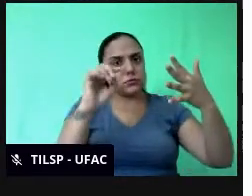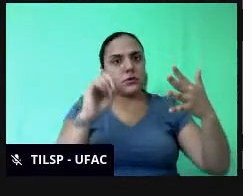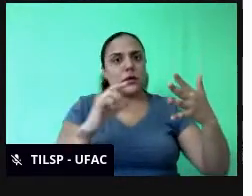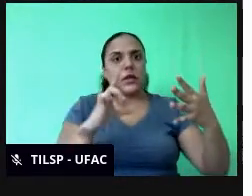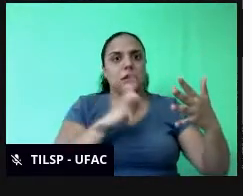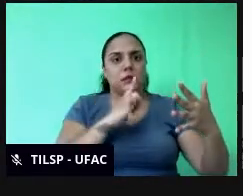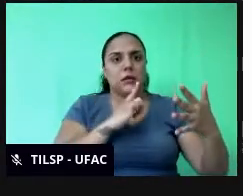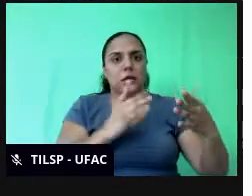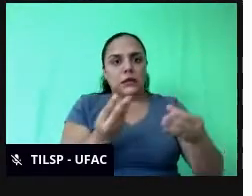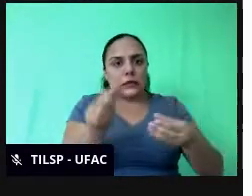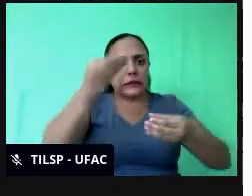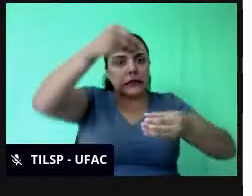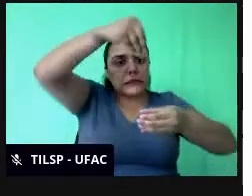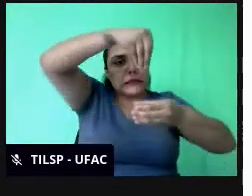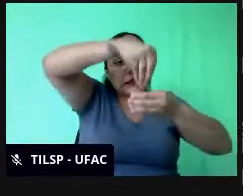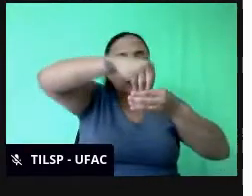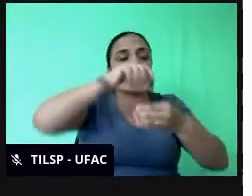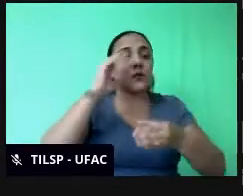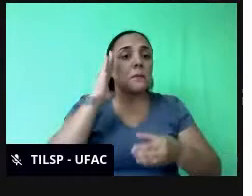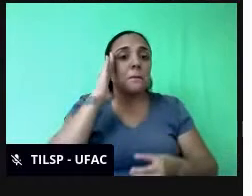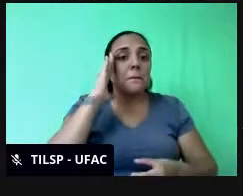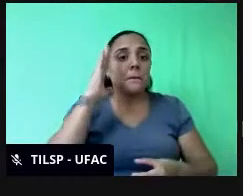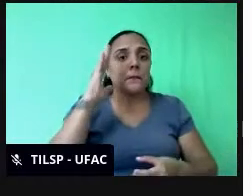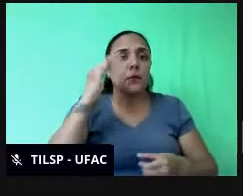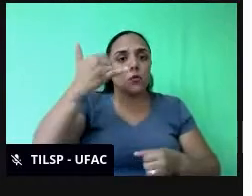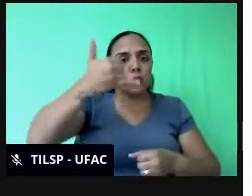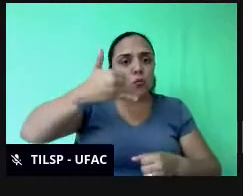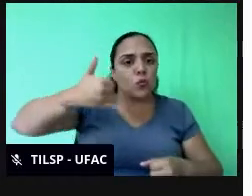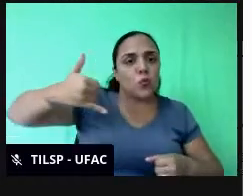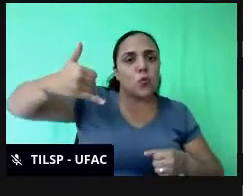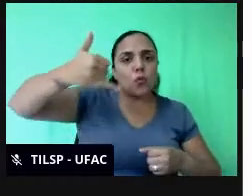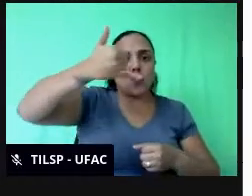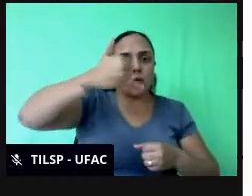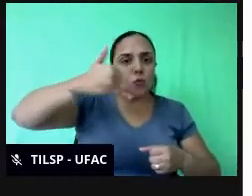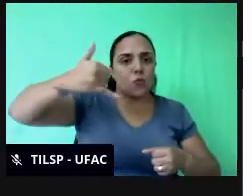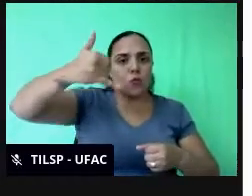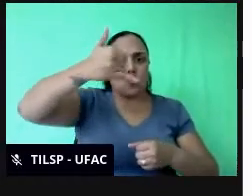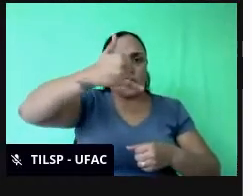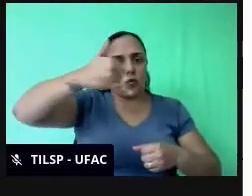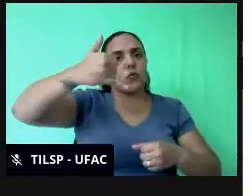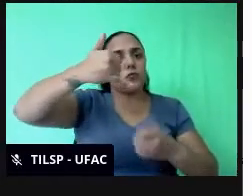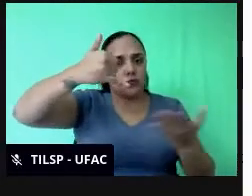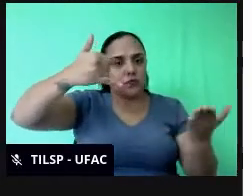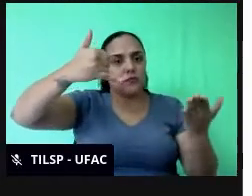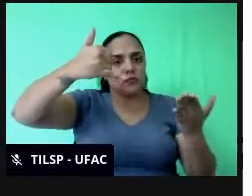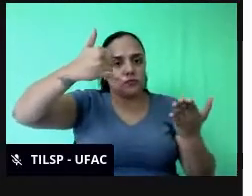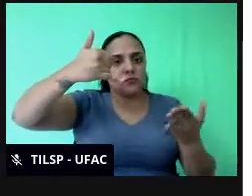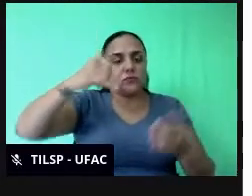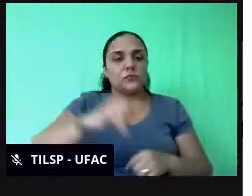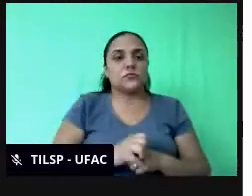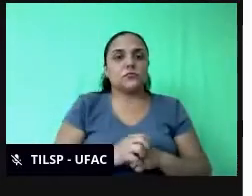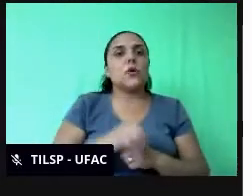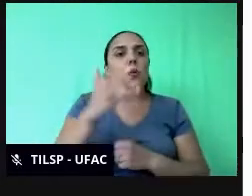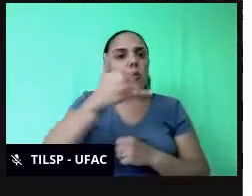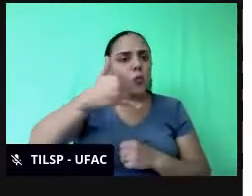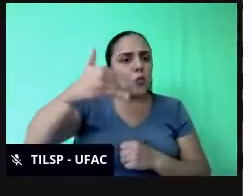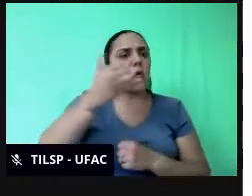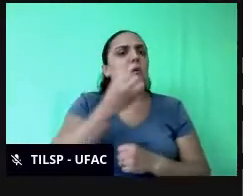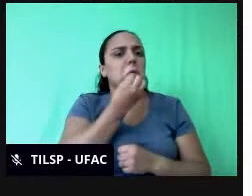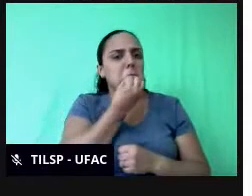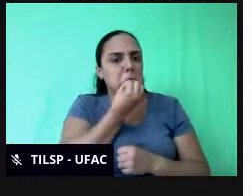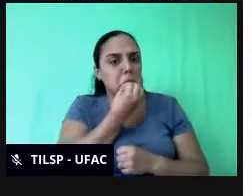6, principalmente ácido linoleico, mas também temos outras, aqui eu destaco o óleo de